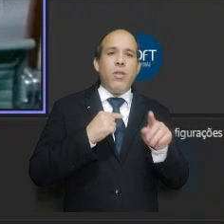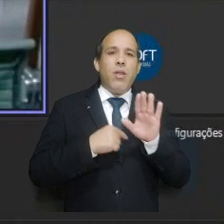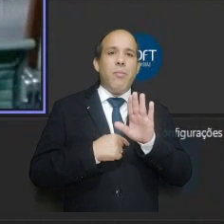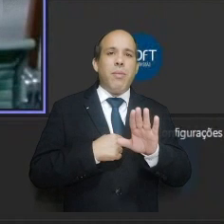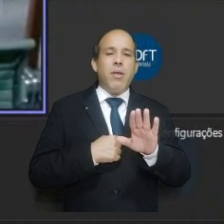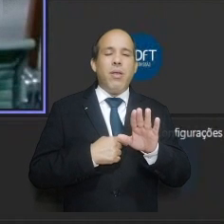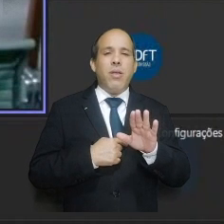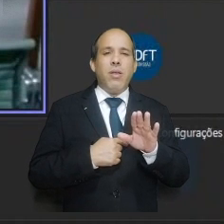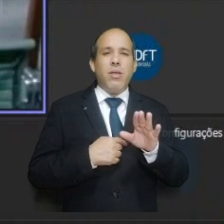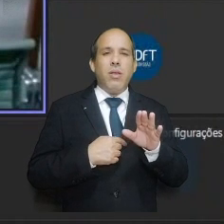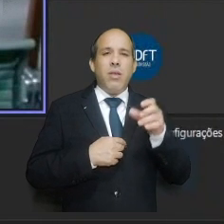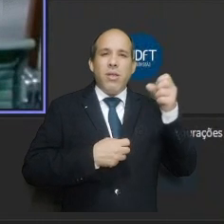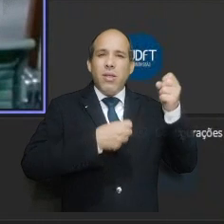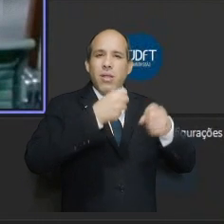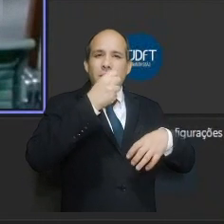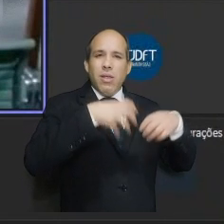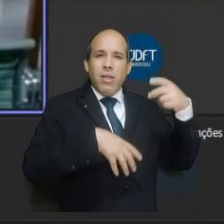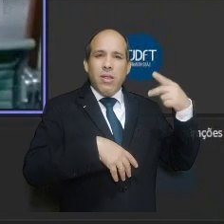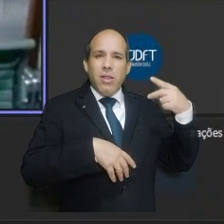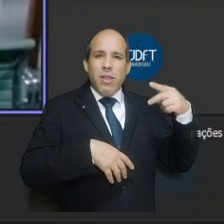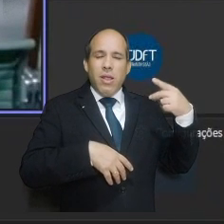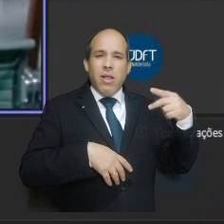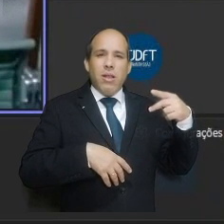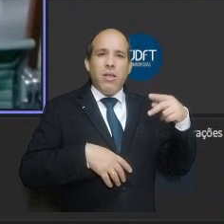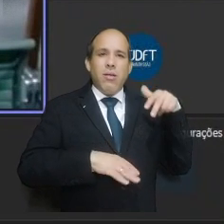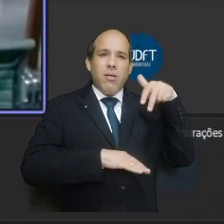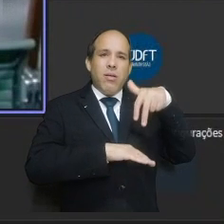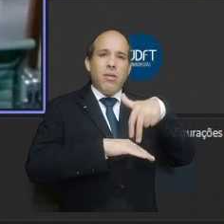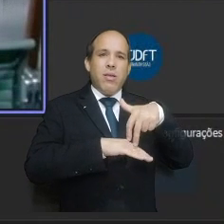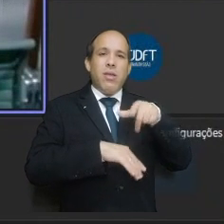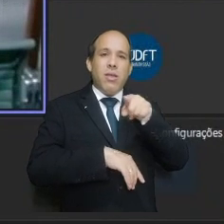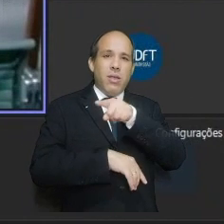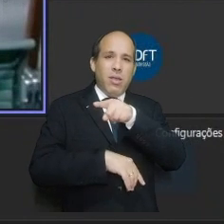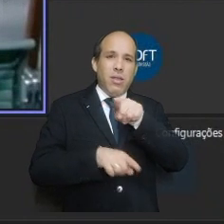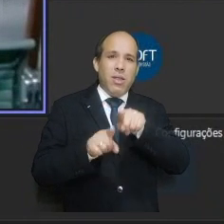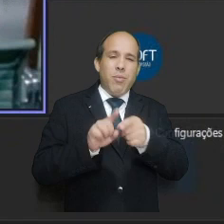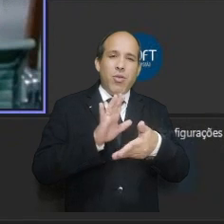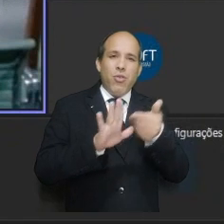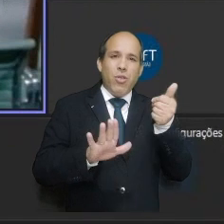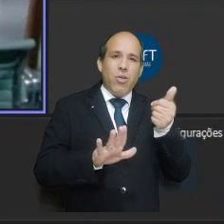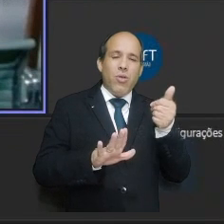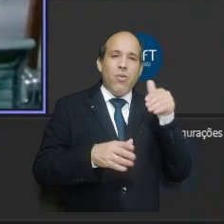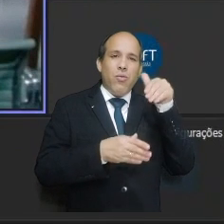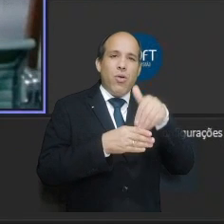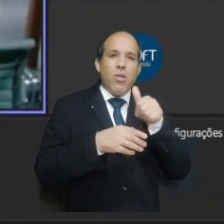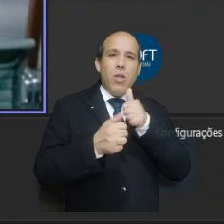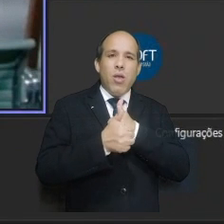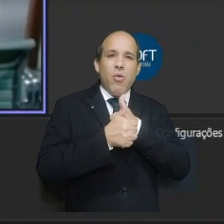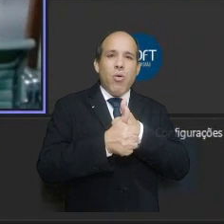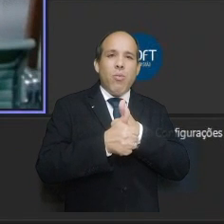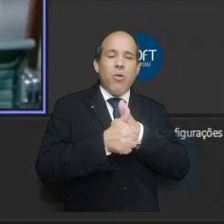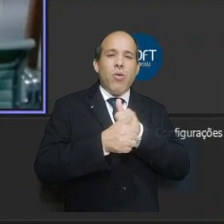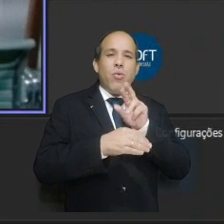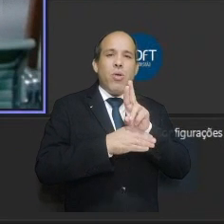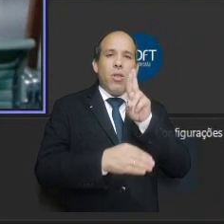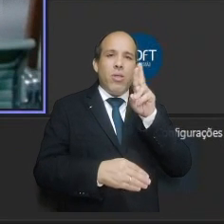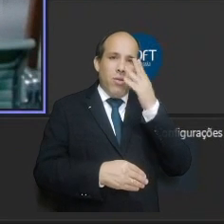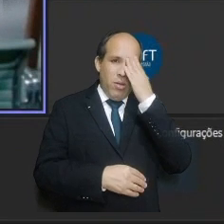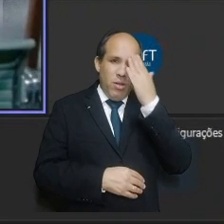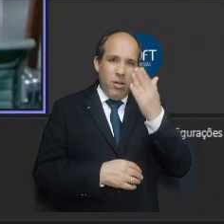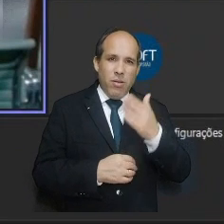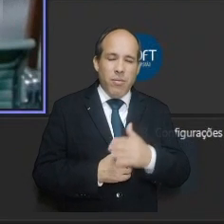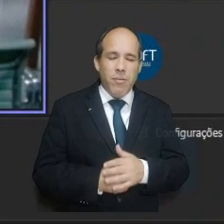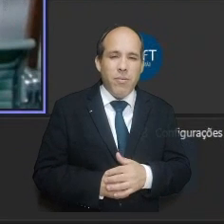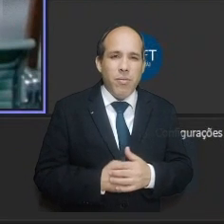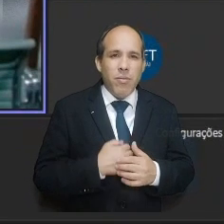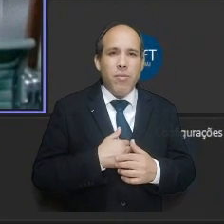acompanhando a divergência, mas diante dos esclarecimentos prestados à tribuna e por Vossa Excelência, eu removi meu voto e estou acompanhando